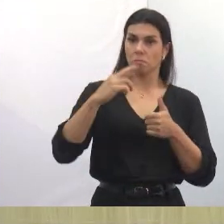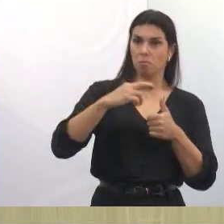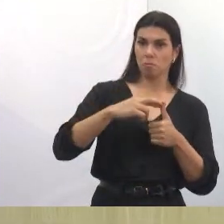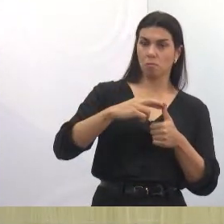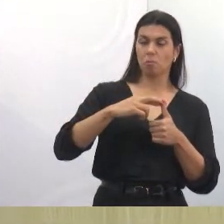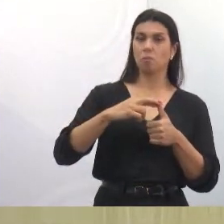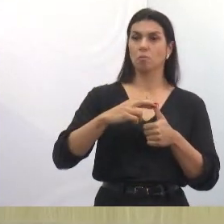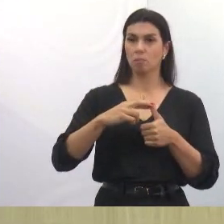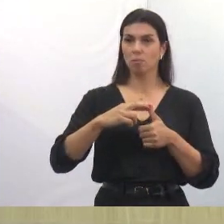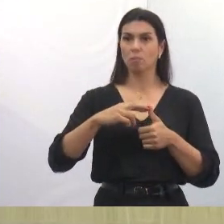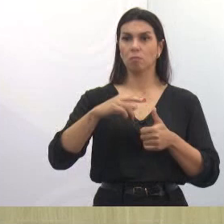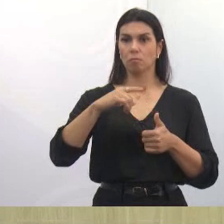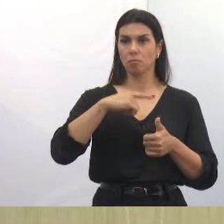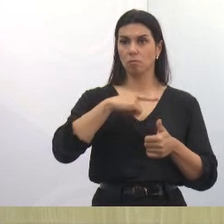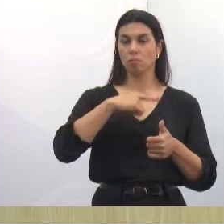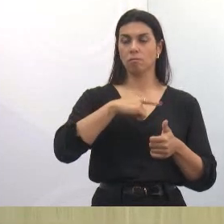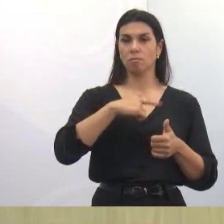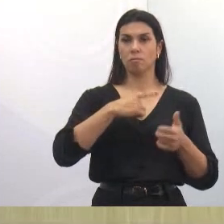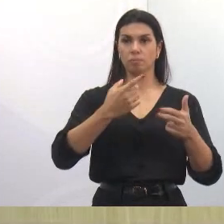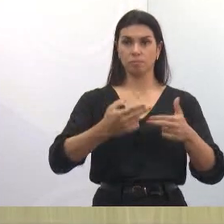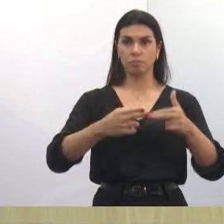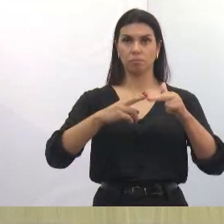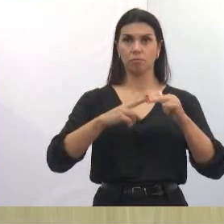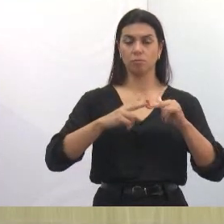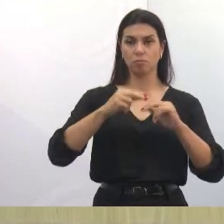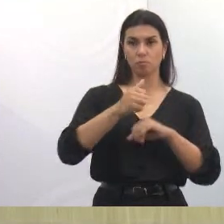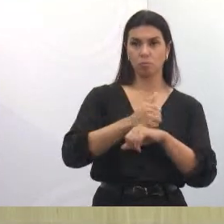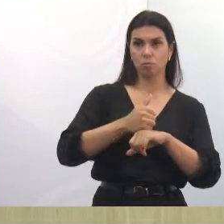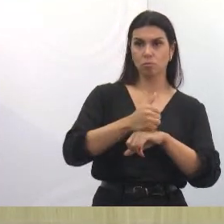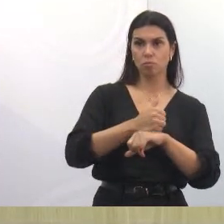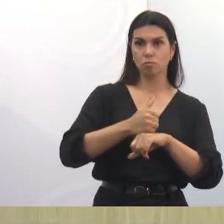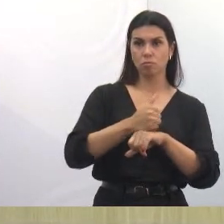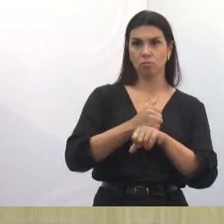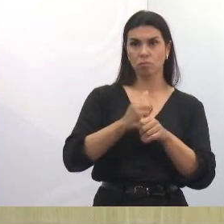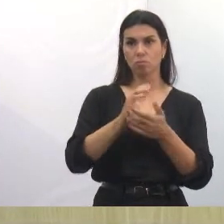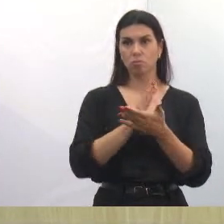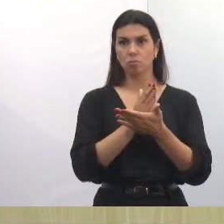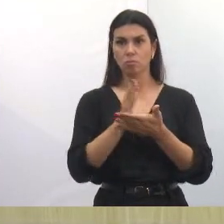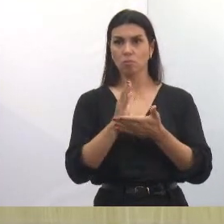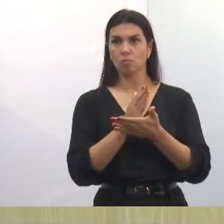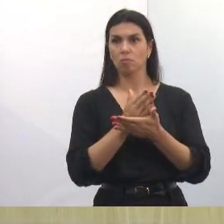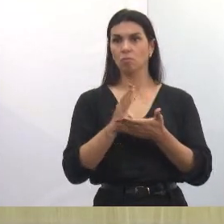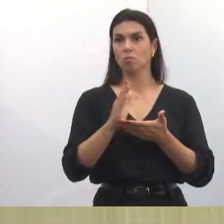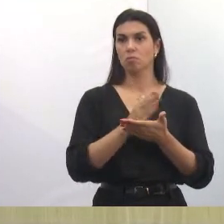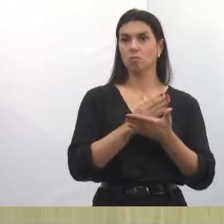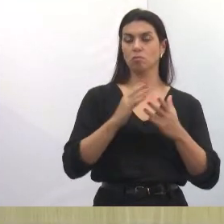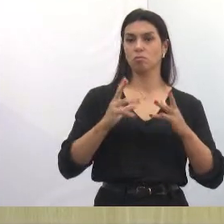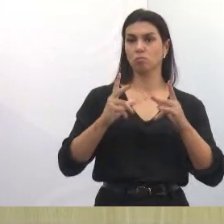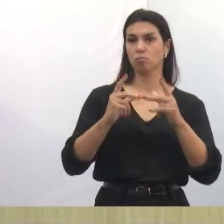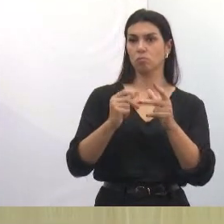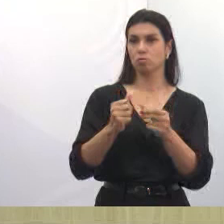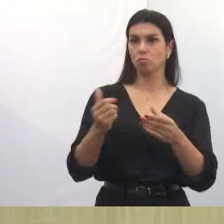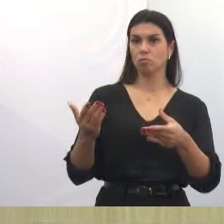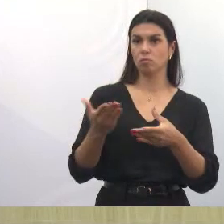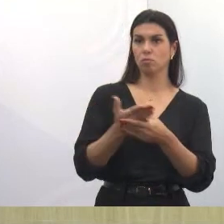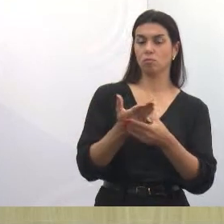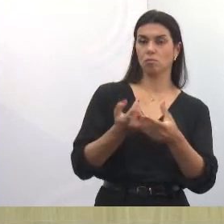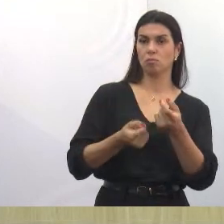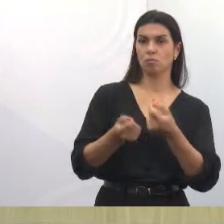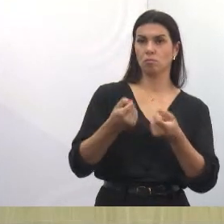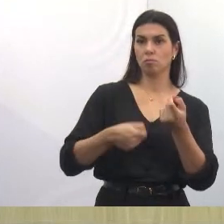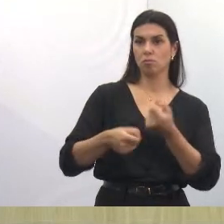acima, vejo que os referidos profissionais contribuem para todo o processo